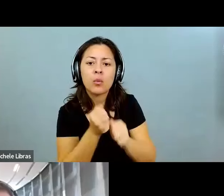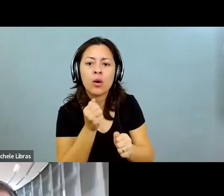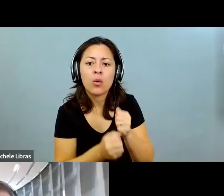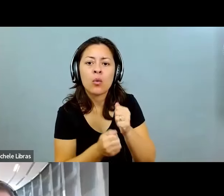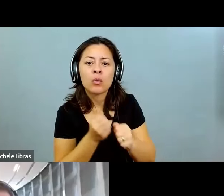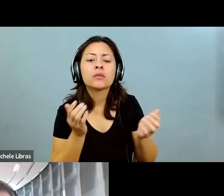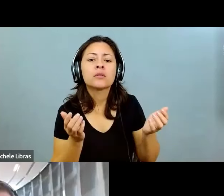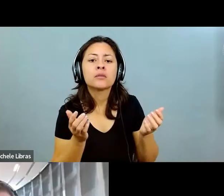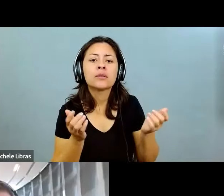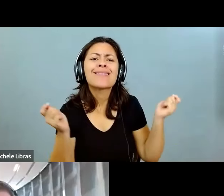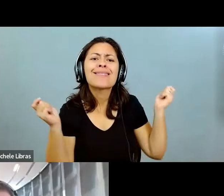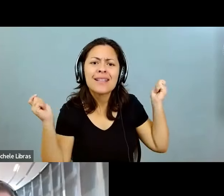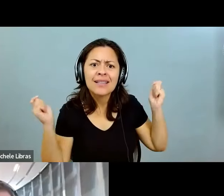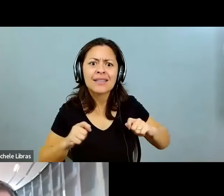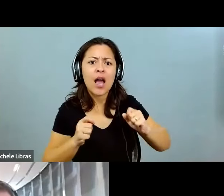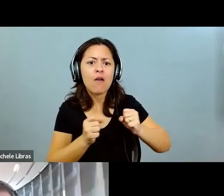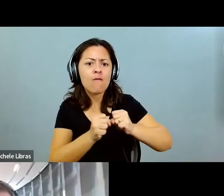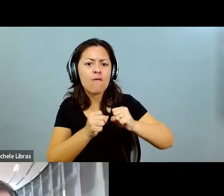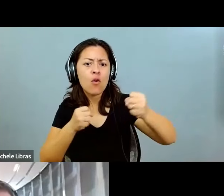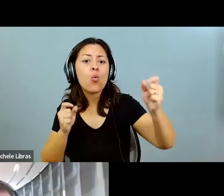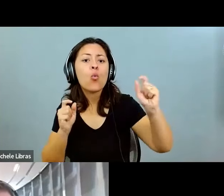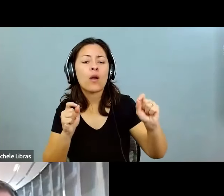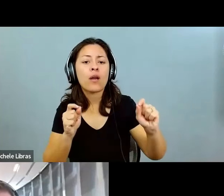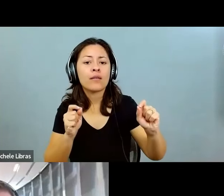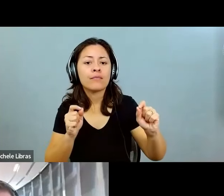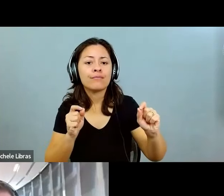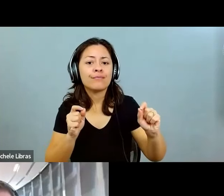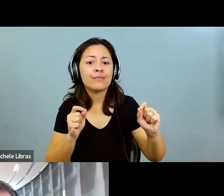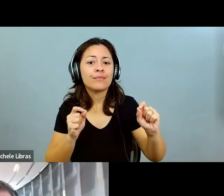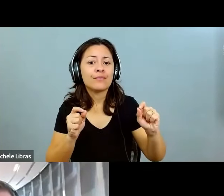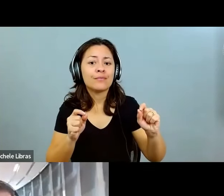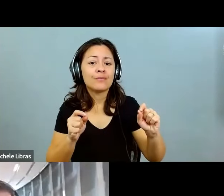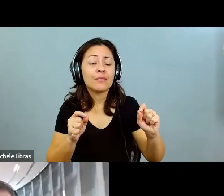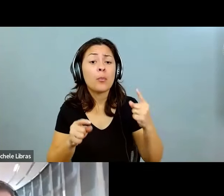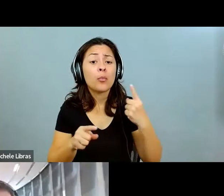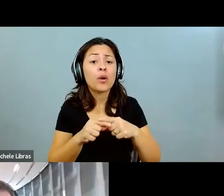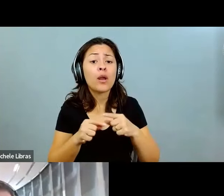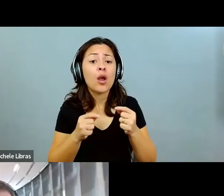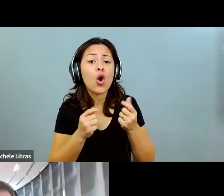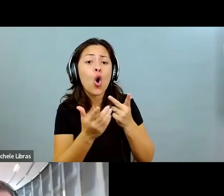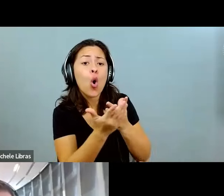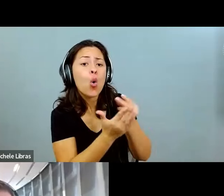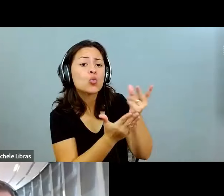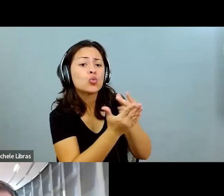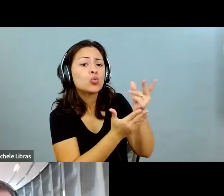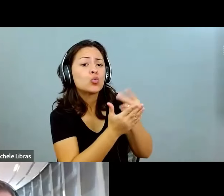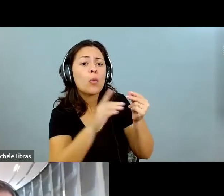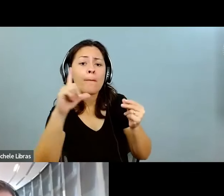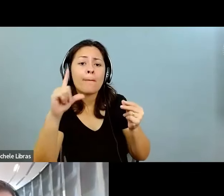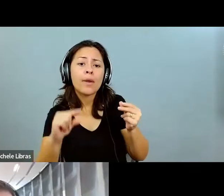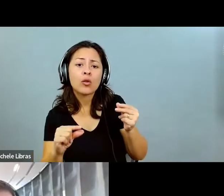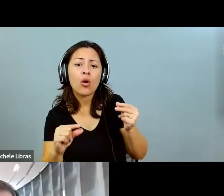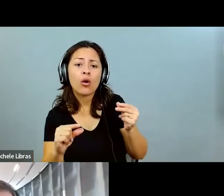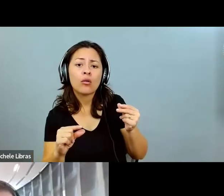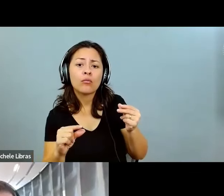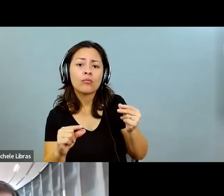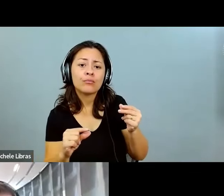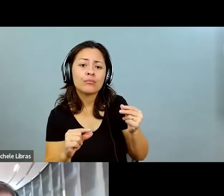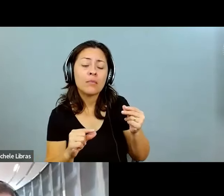é maior do que o consumo por que que ela é maior porque ao longo do tempo tem as